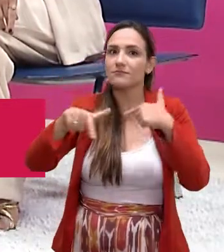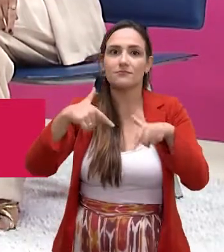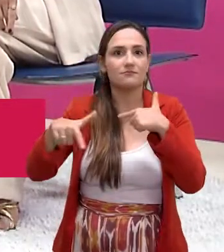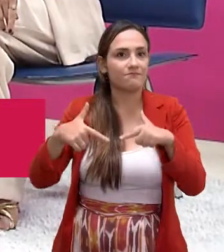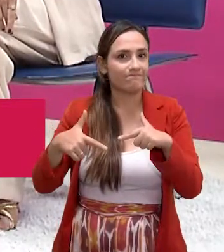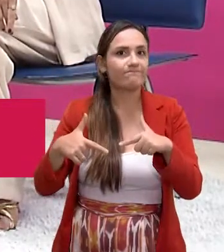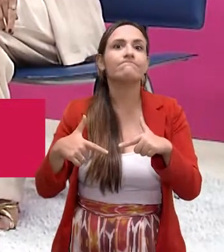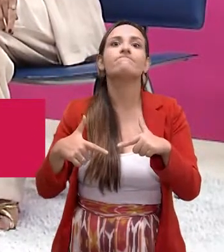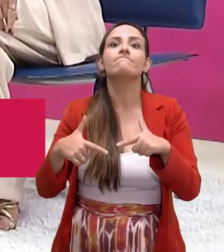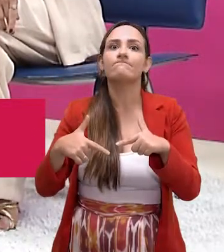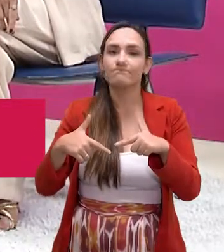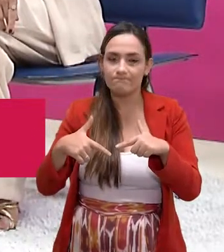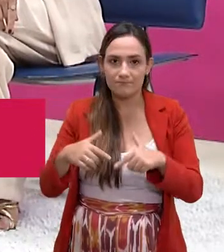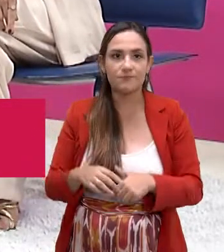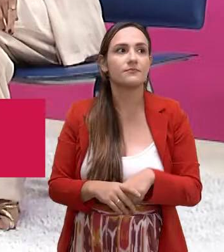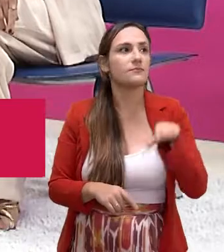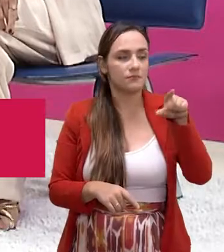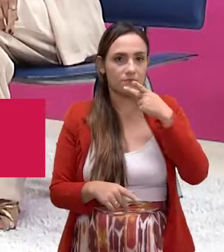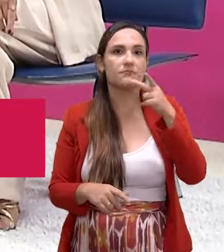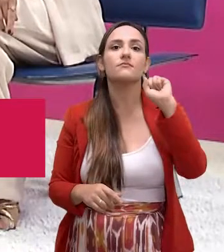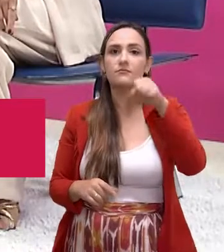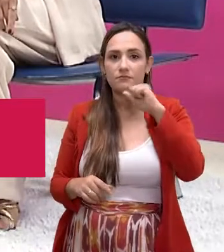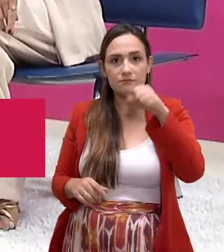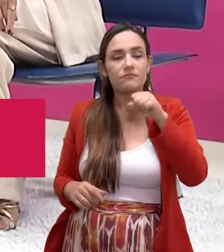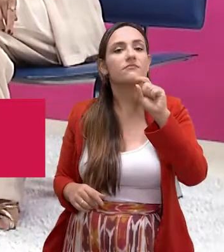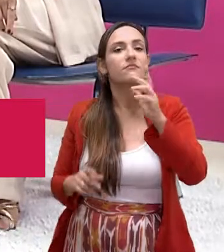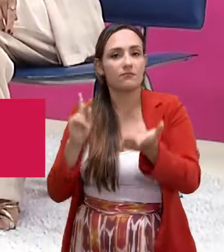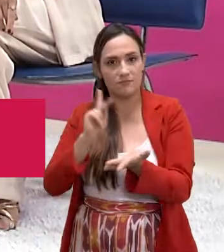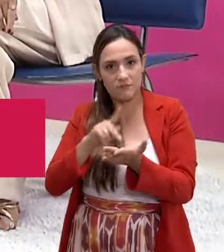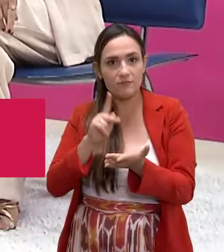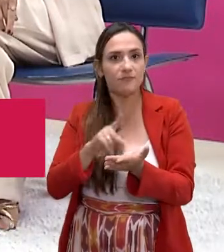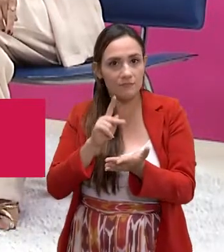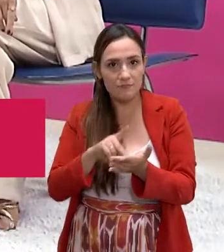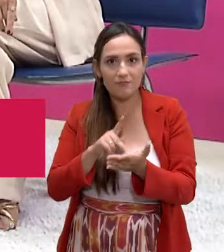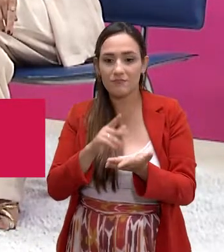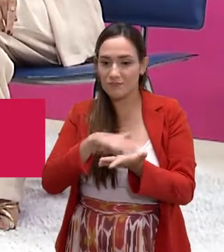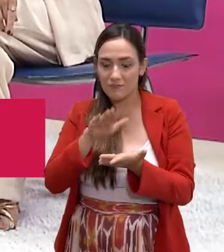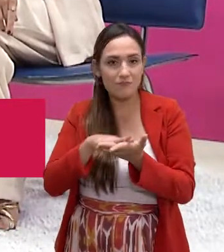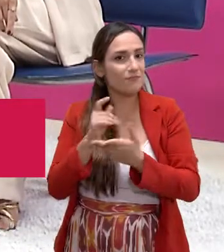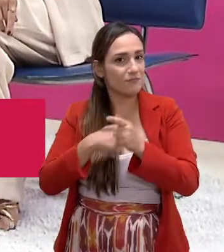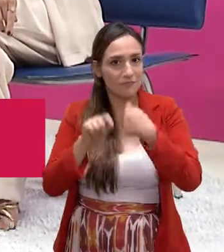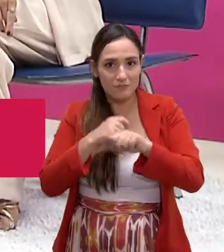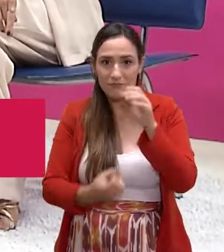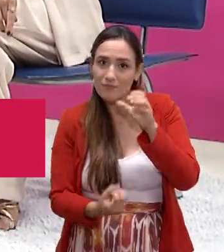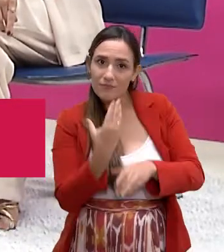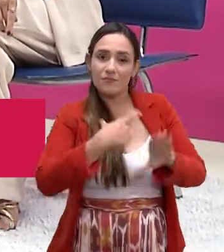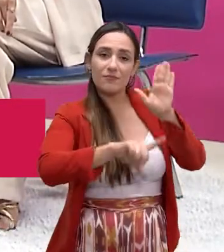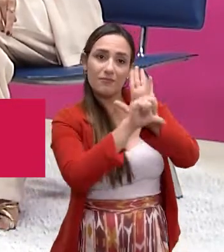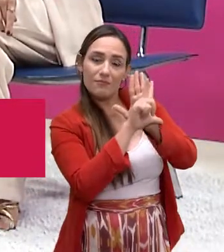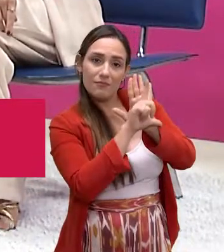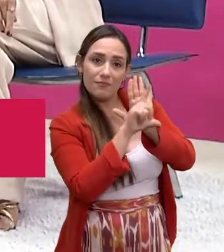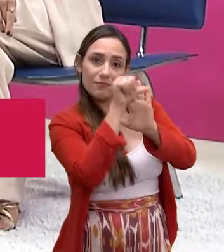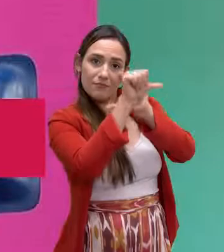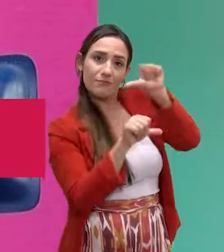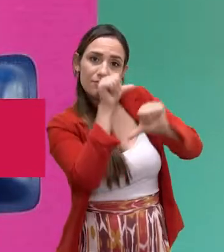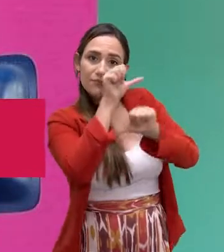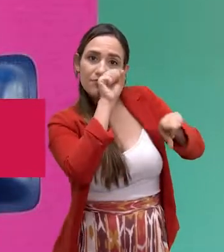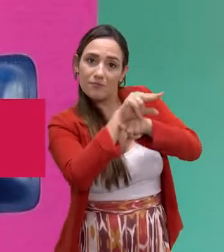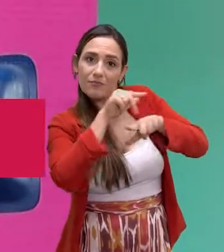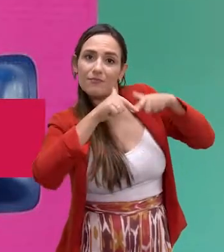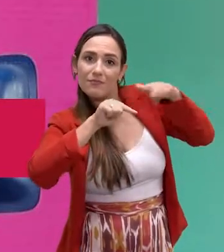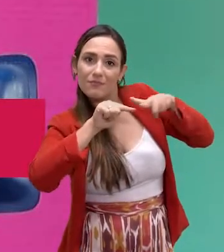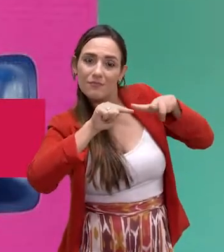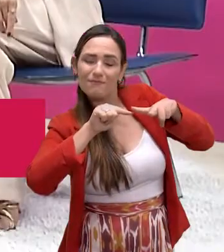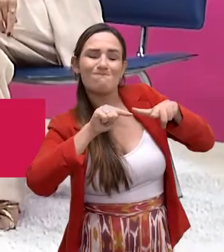realmente impressionante. O volume de trabalho realizado pela Secretaria de Administração para gerar essas legislações que fizeram as alterações de carreira, ele